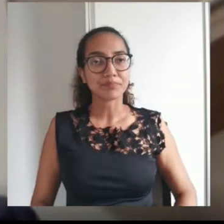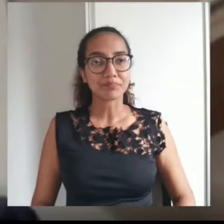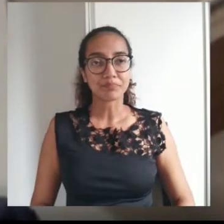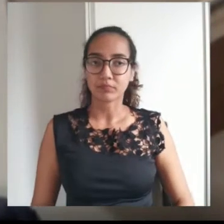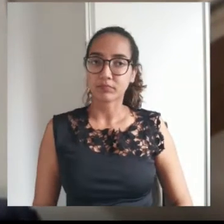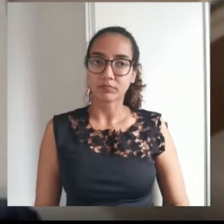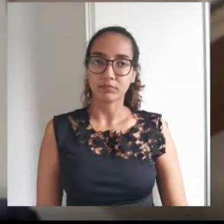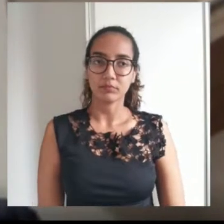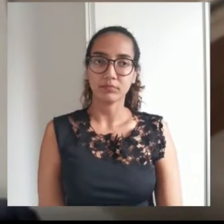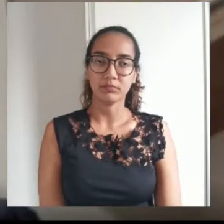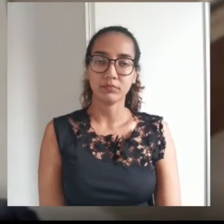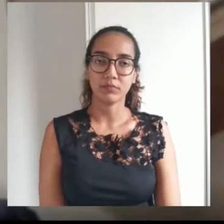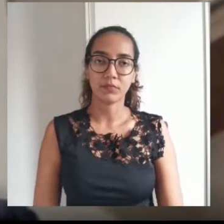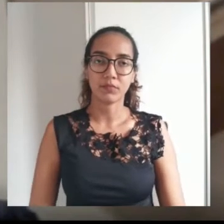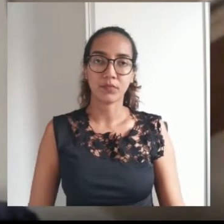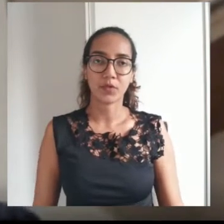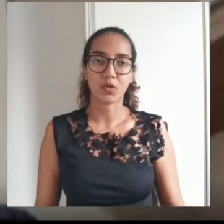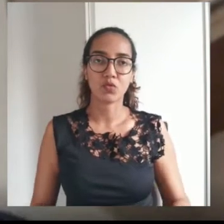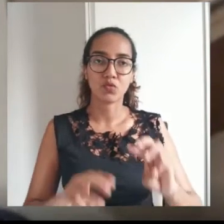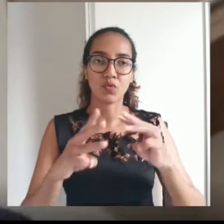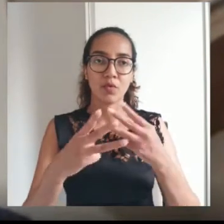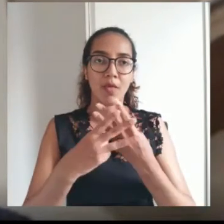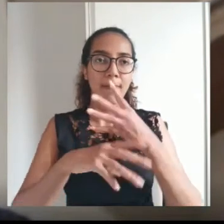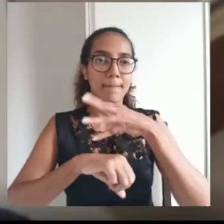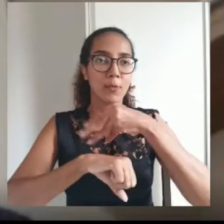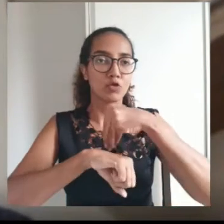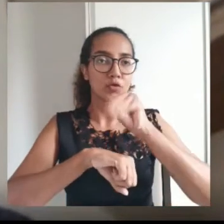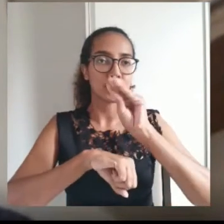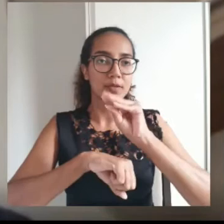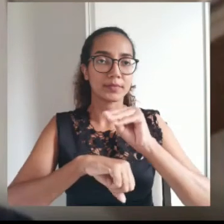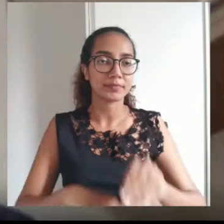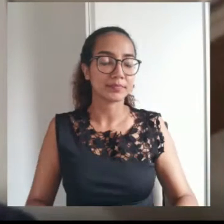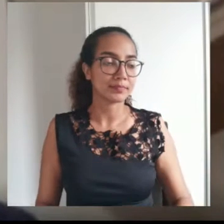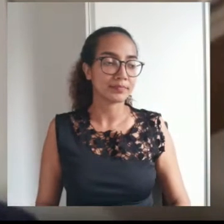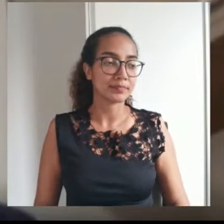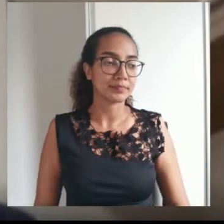tentar... Deixa eu projetar aqui novamente.